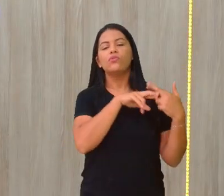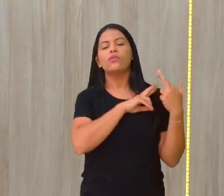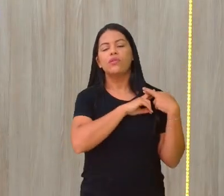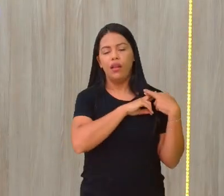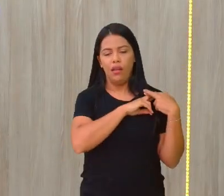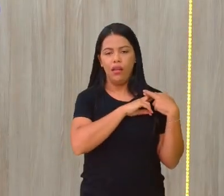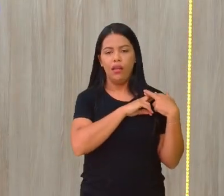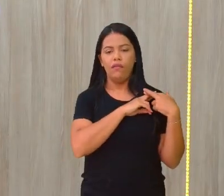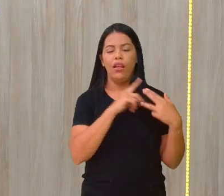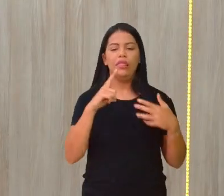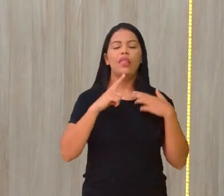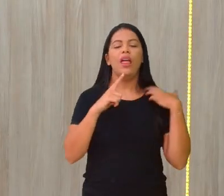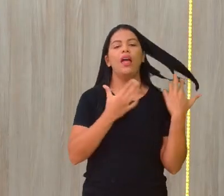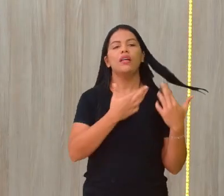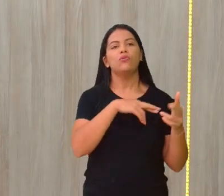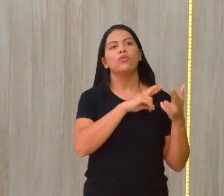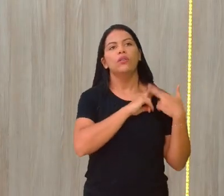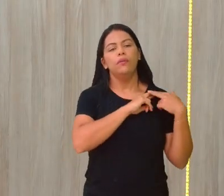responsável, né, por